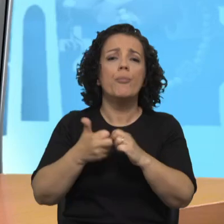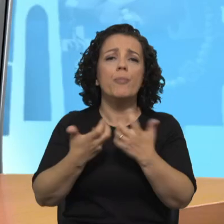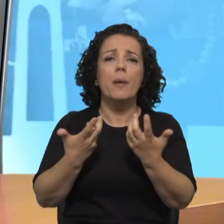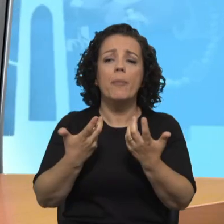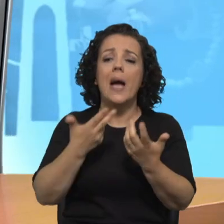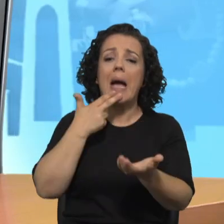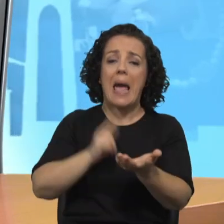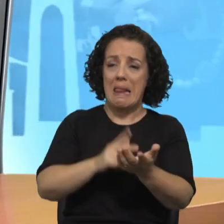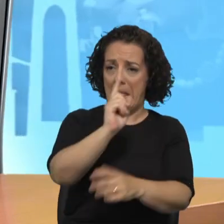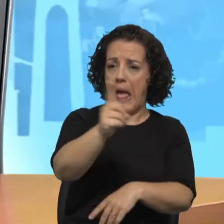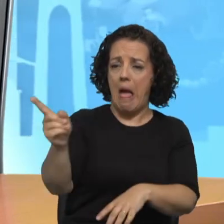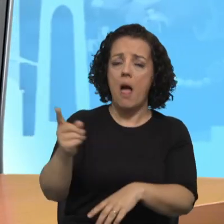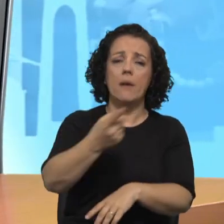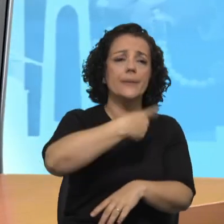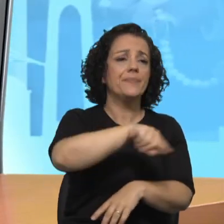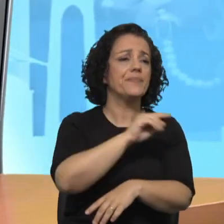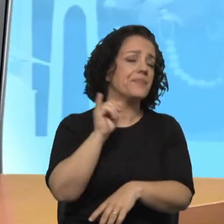fique